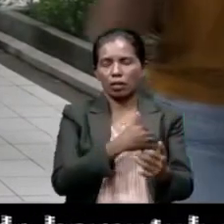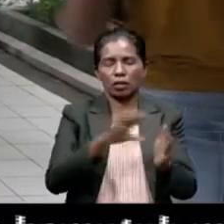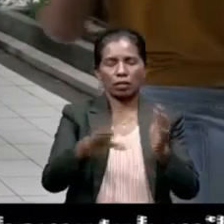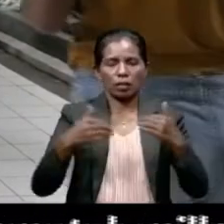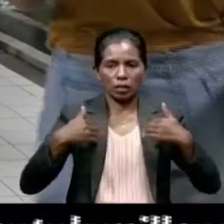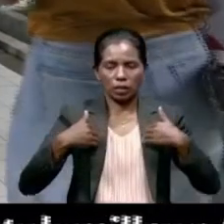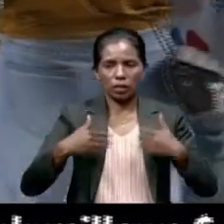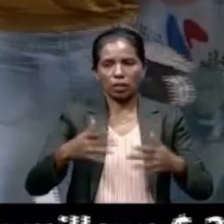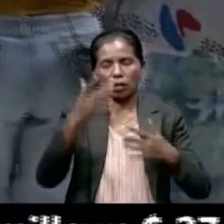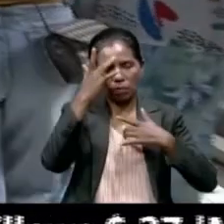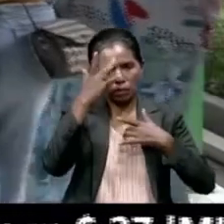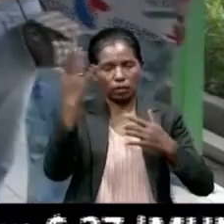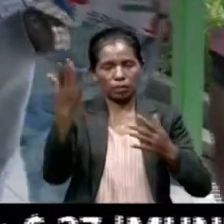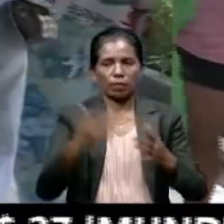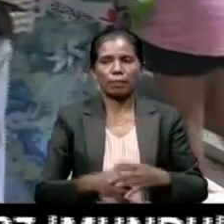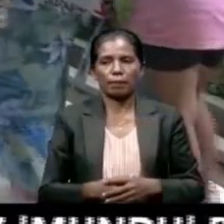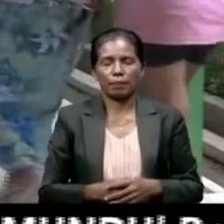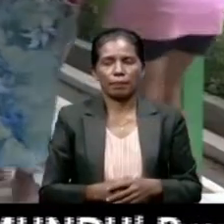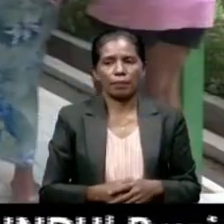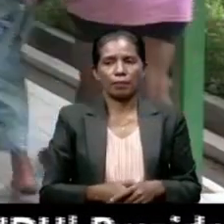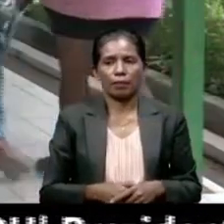medicamento ba moras refere.